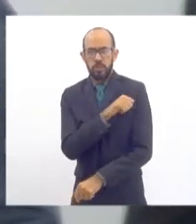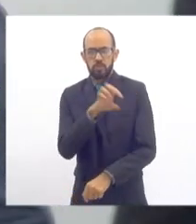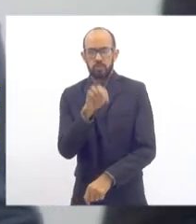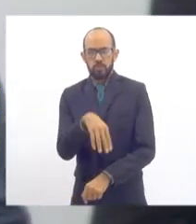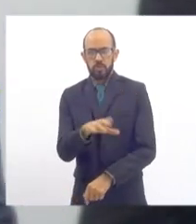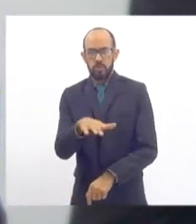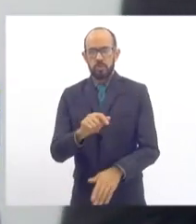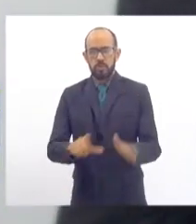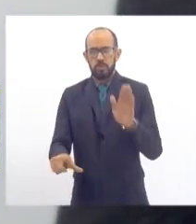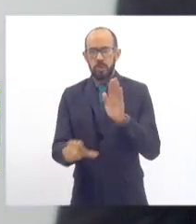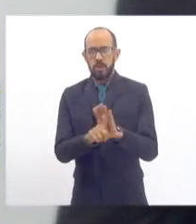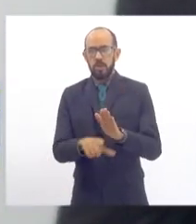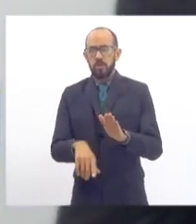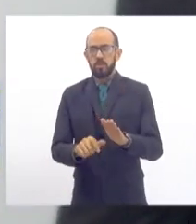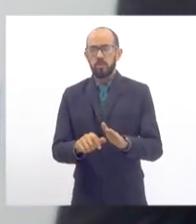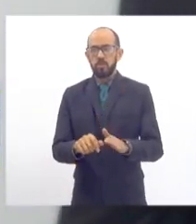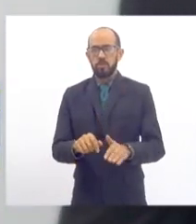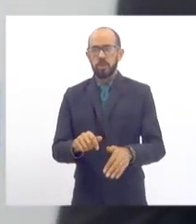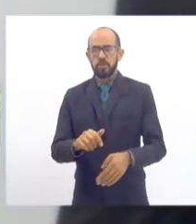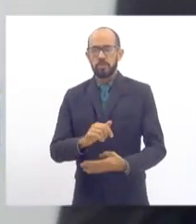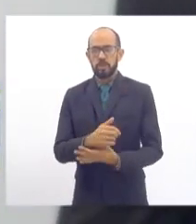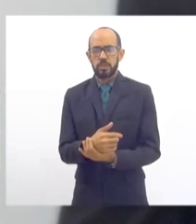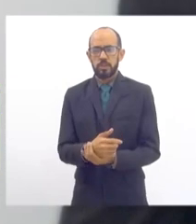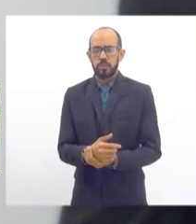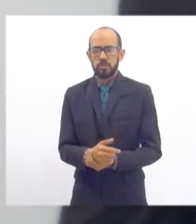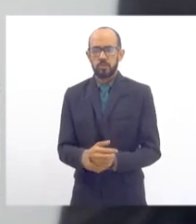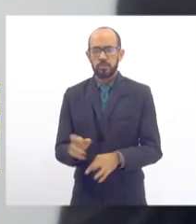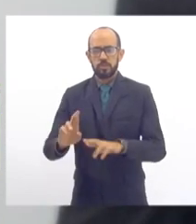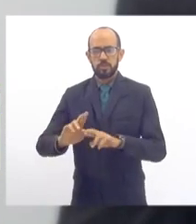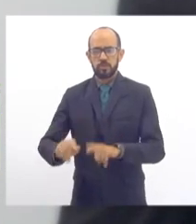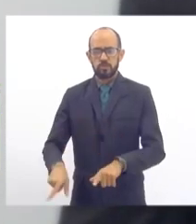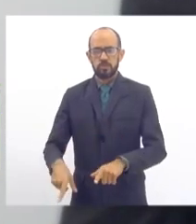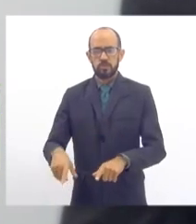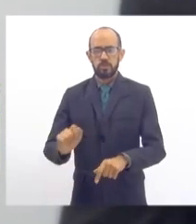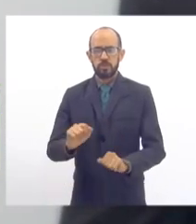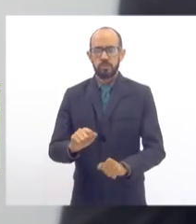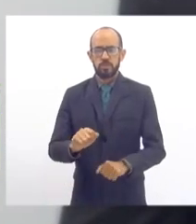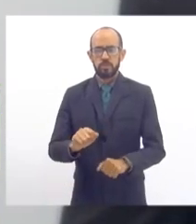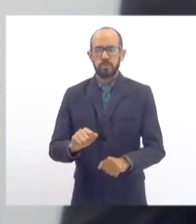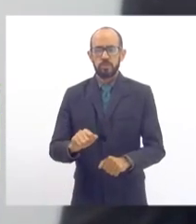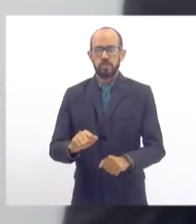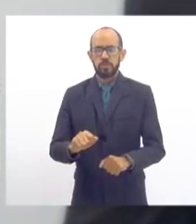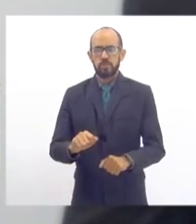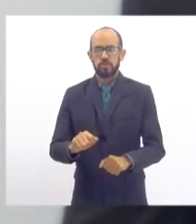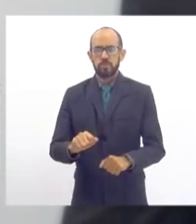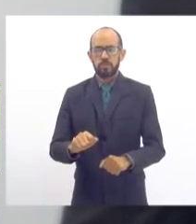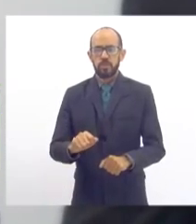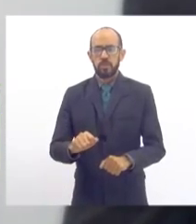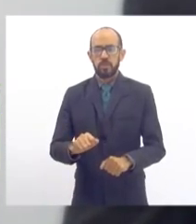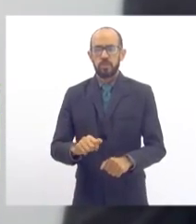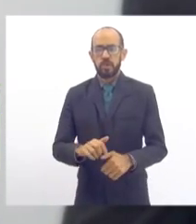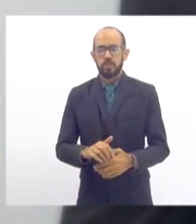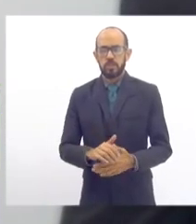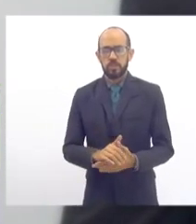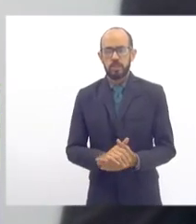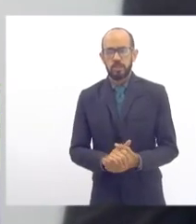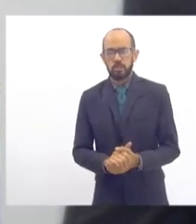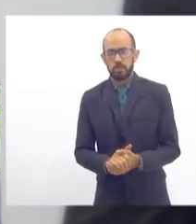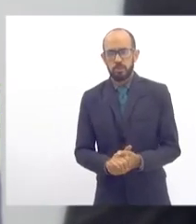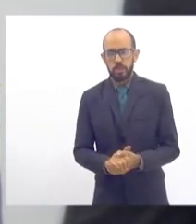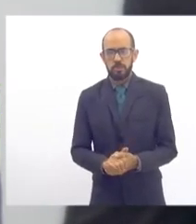de recuperação fiscal, que é diferente do regime, que impõe limitações, por isso, inclusive, que a gente trabalhou para antecipar essa